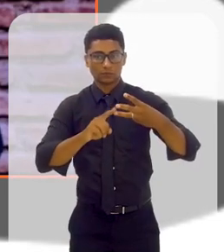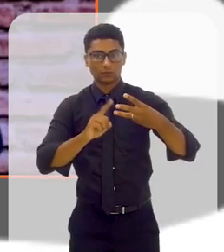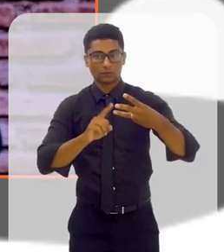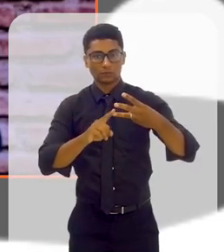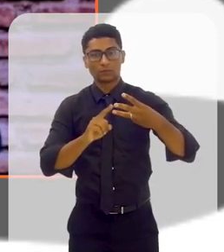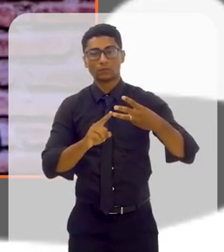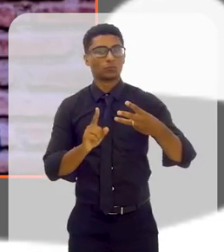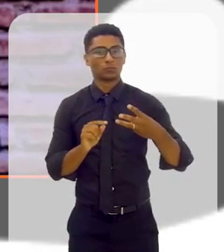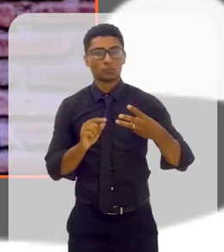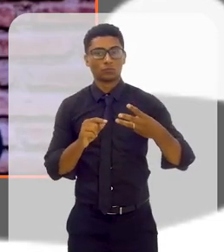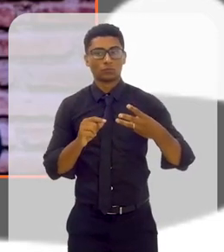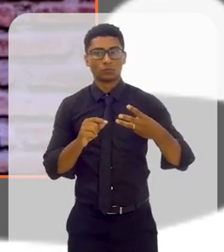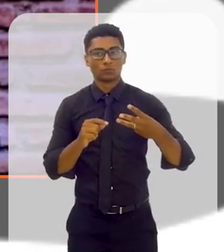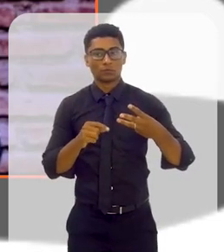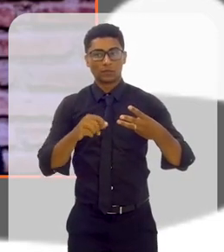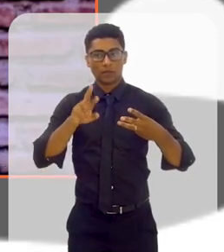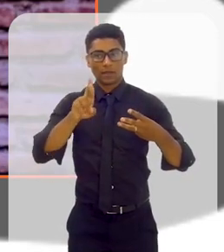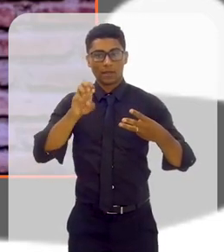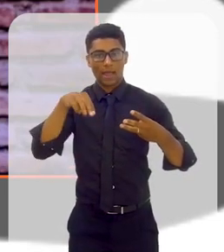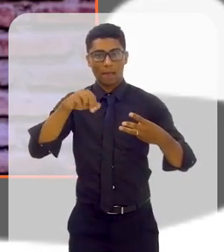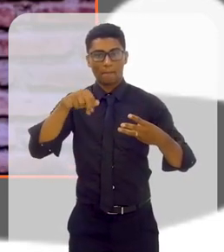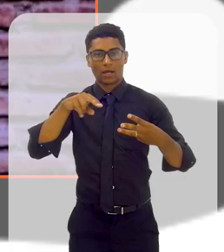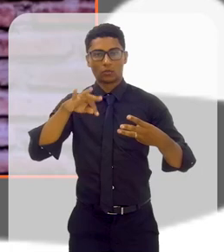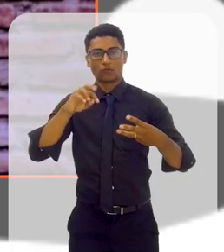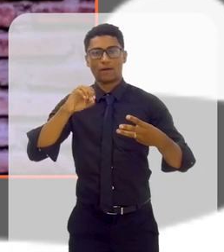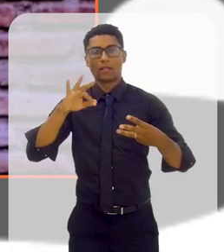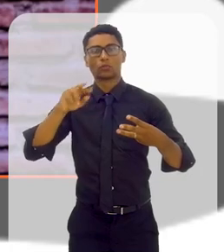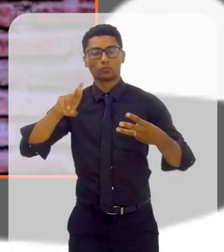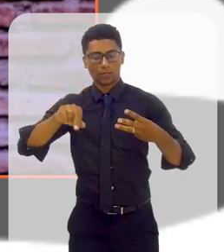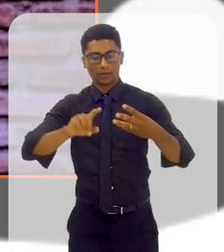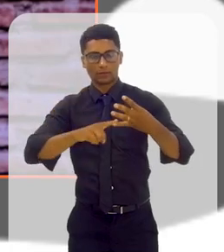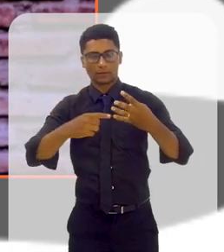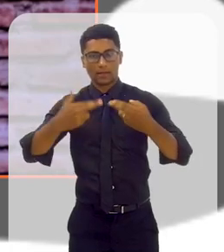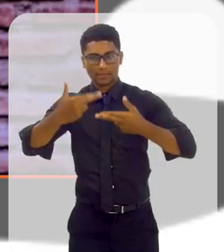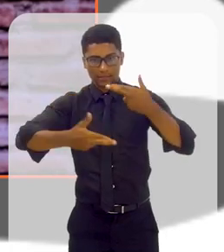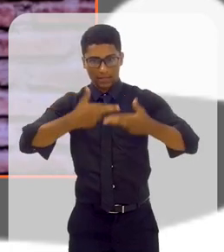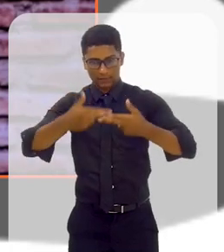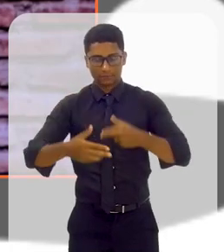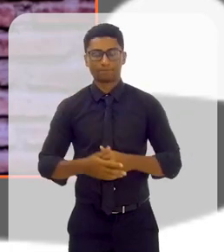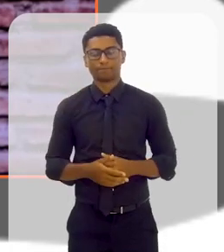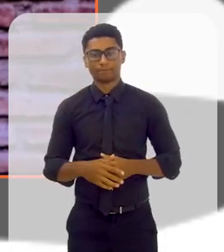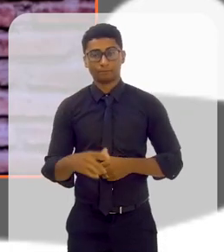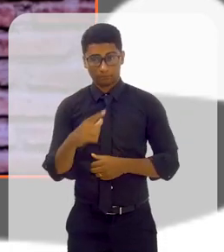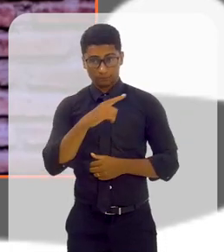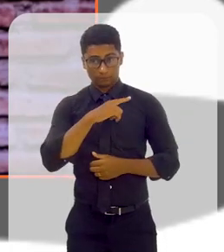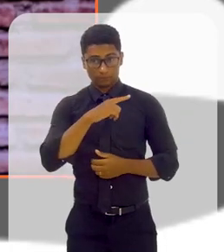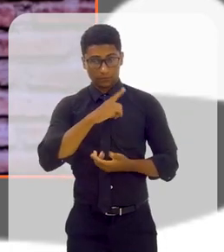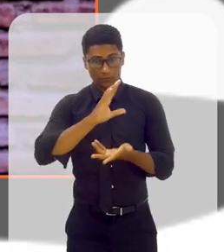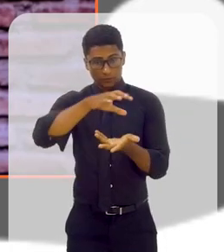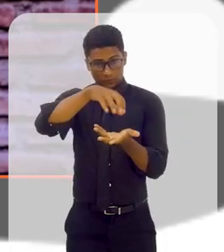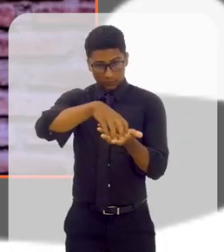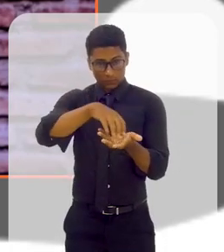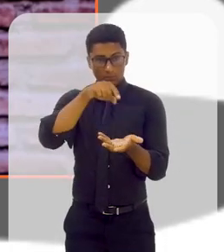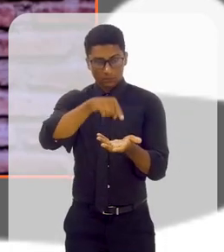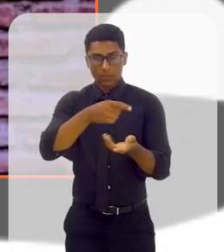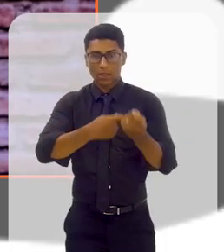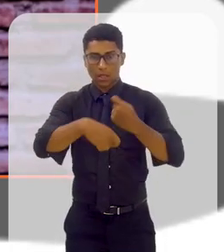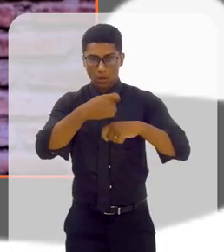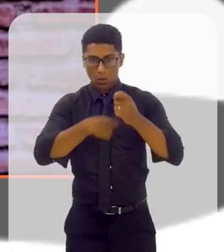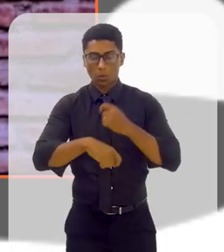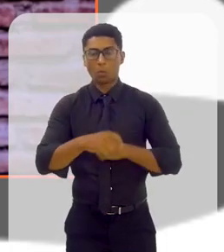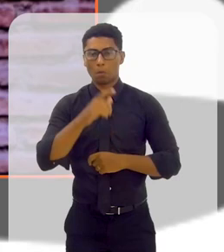looping, remanufatura e reciclagem. Nós temos uma unidade de negócio bastante interessante e que